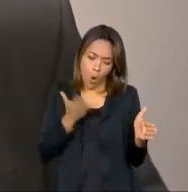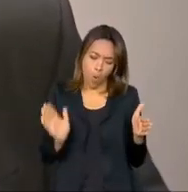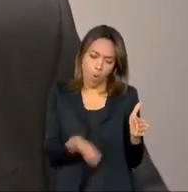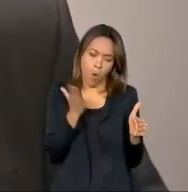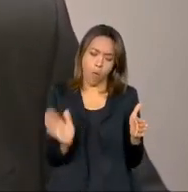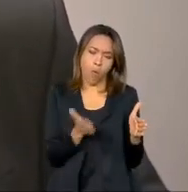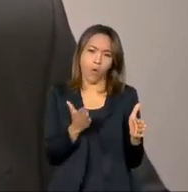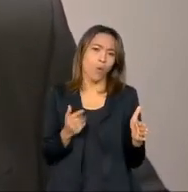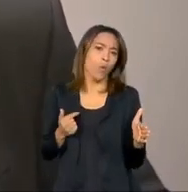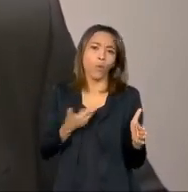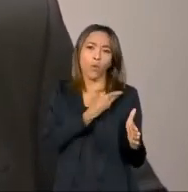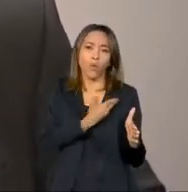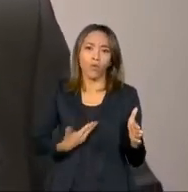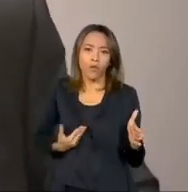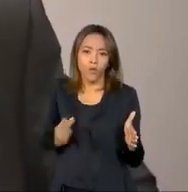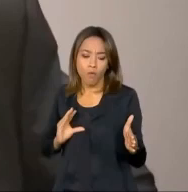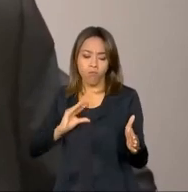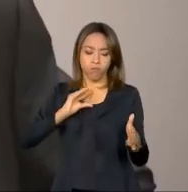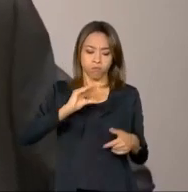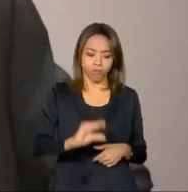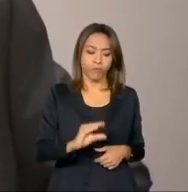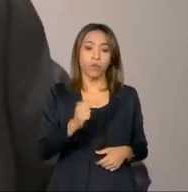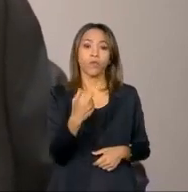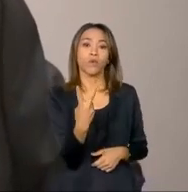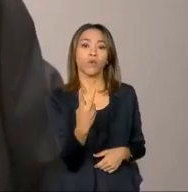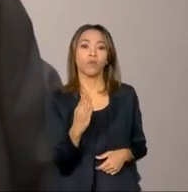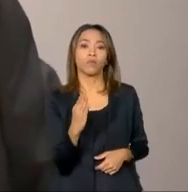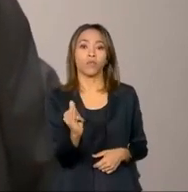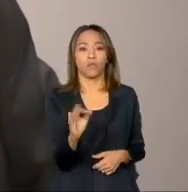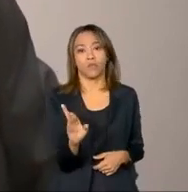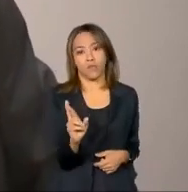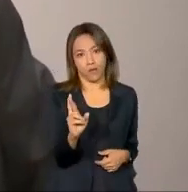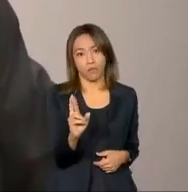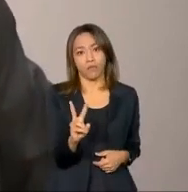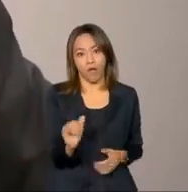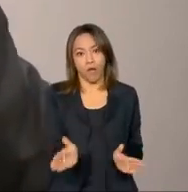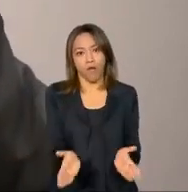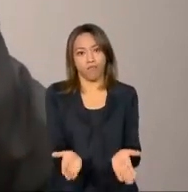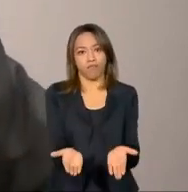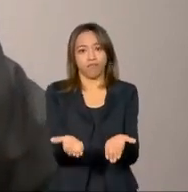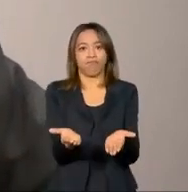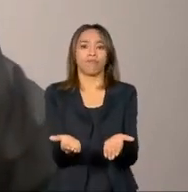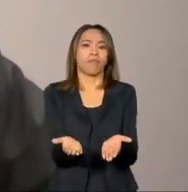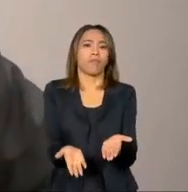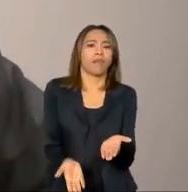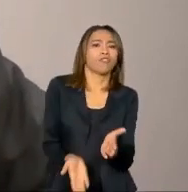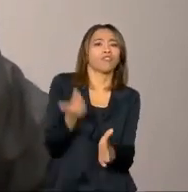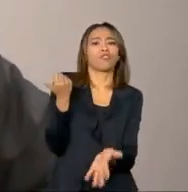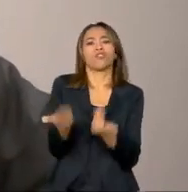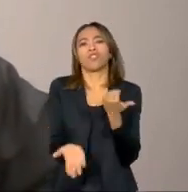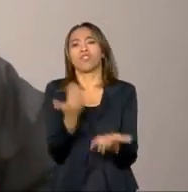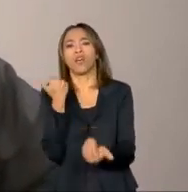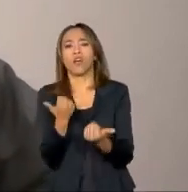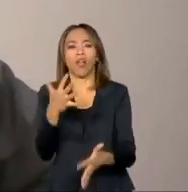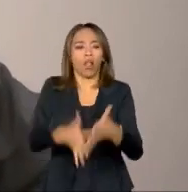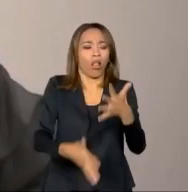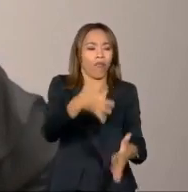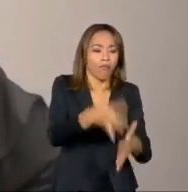vai colocar 2 bilhões de reais para tirar os gargalos e melhorar